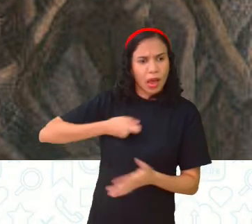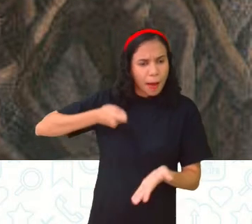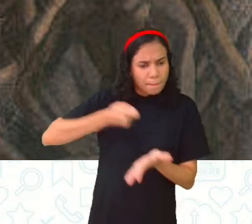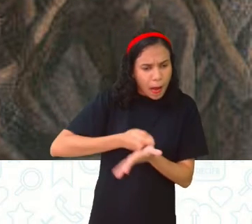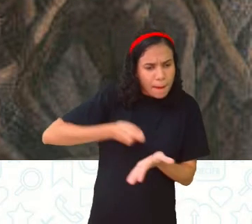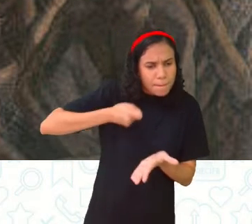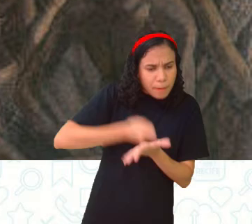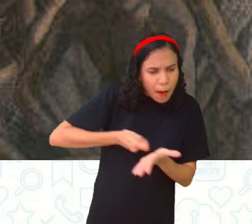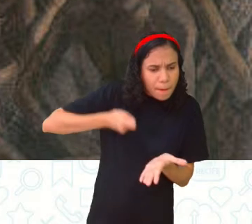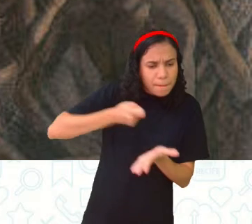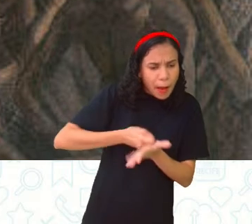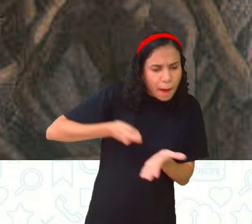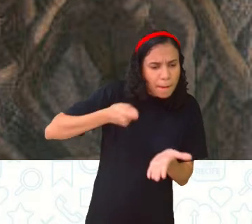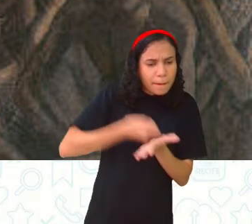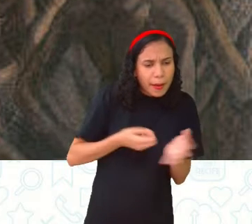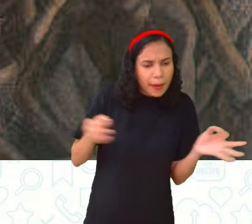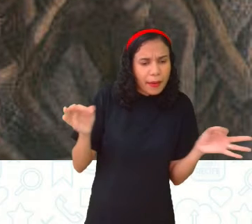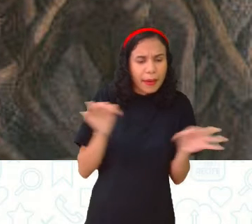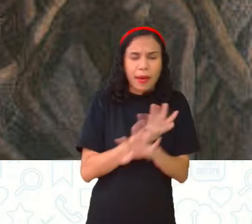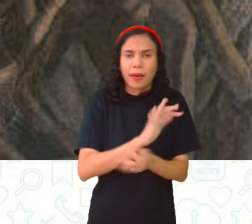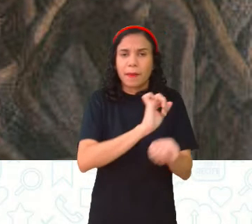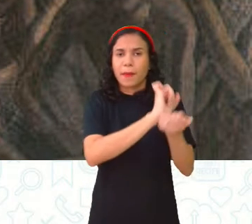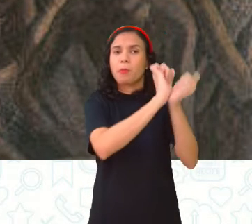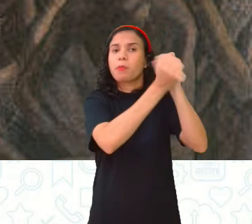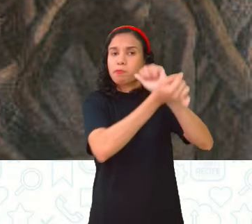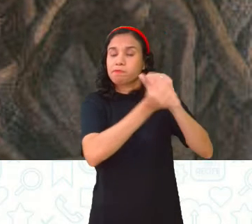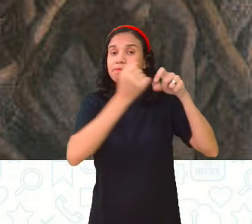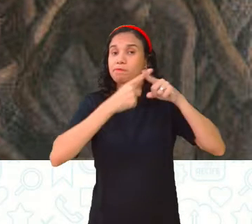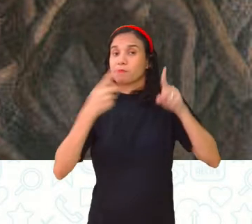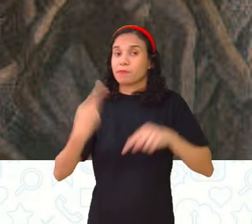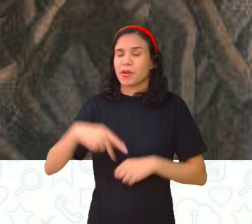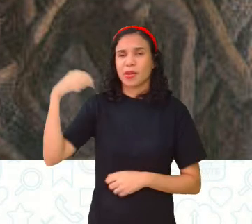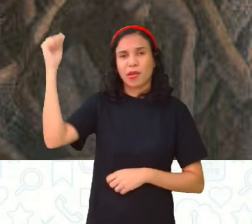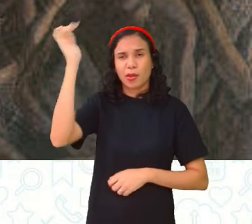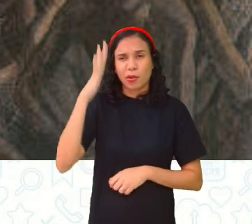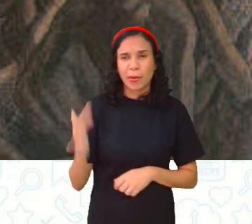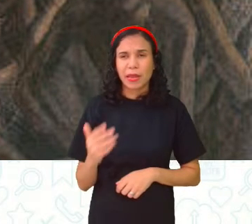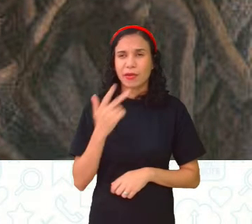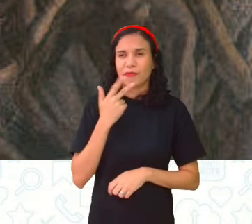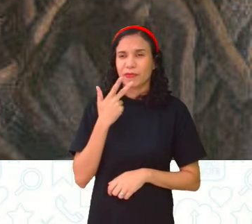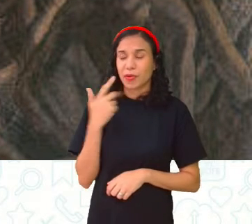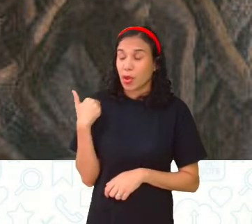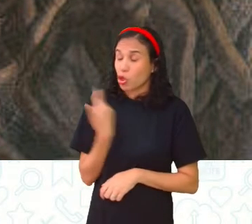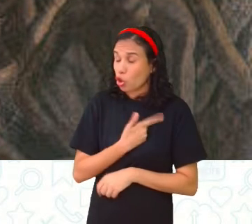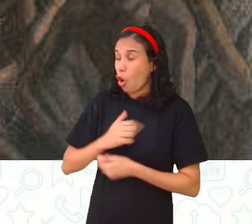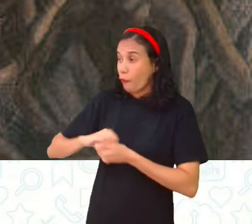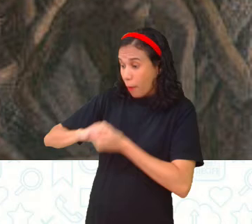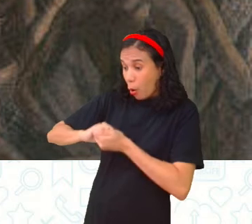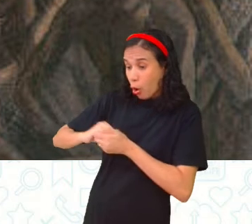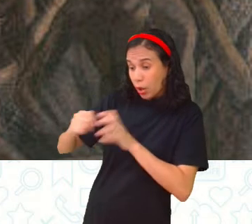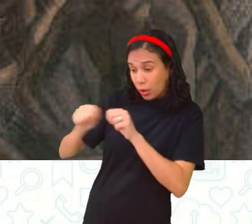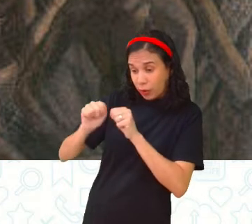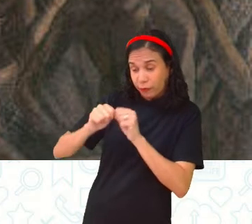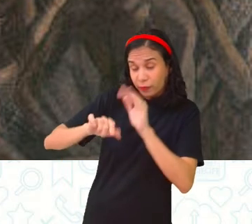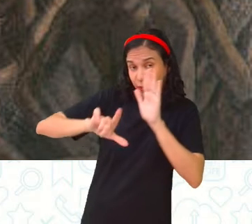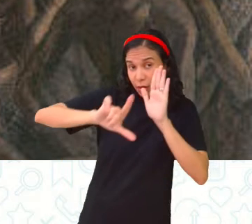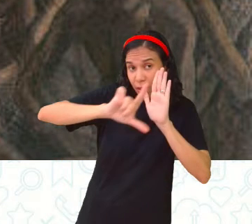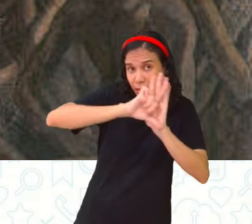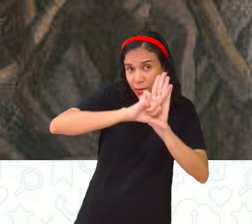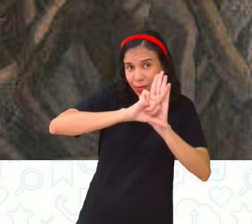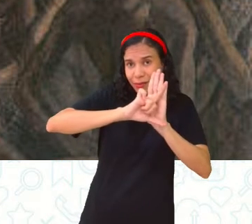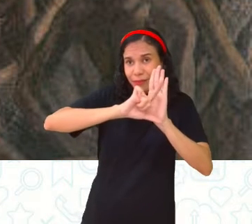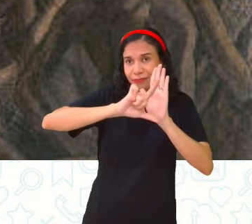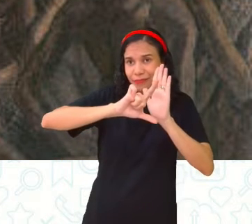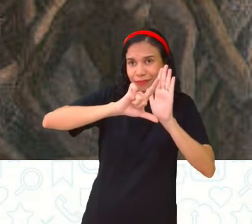pelo fim do tráfico negreiro, certo? E aí o Brasil disse, vamos fazer um acordo aqui, vamos implantar uma lei, só que